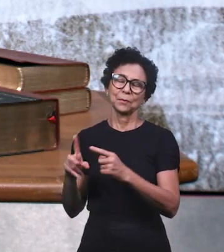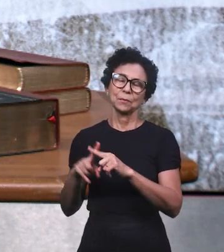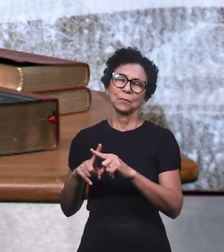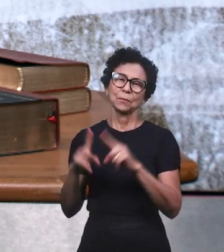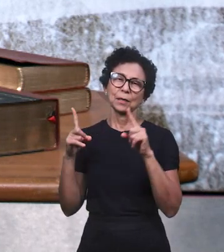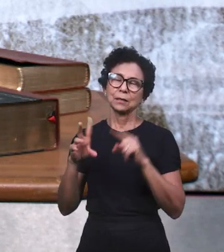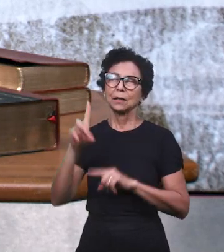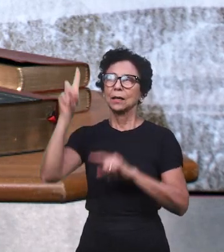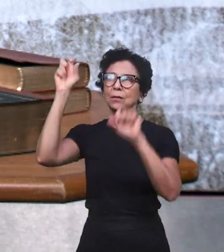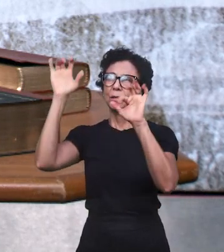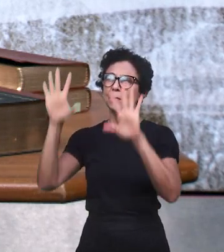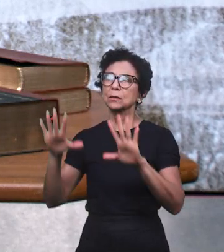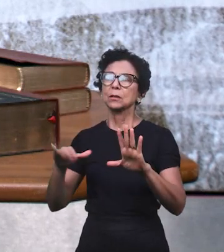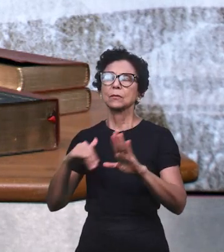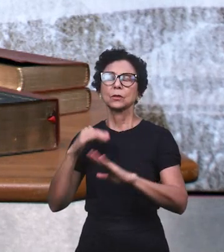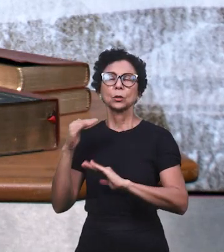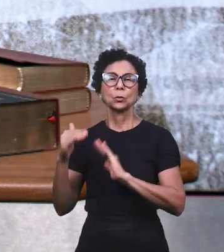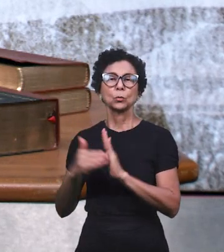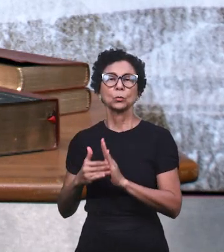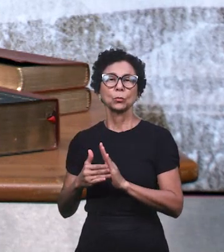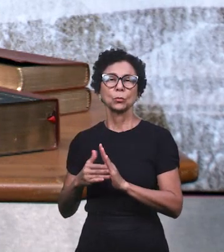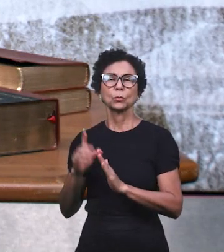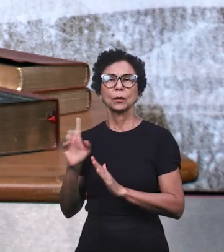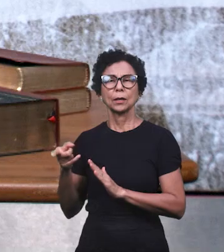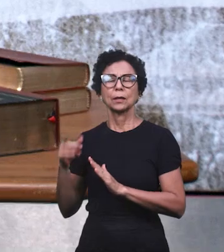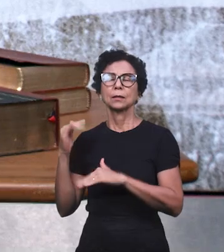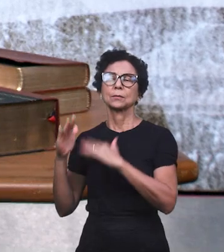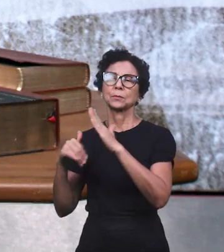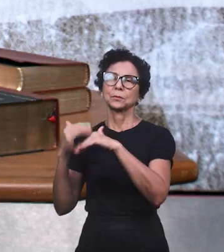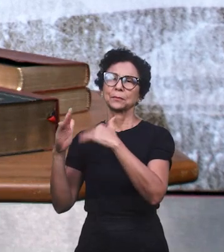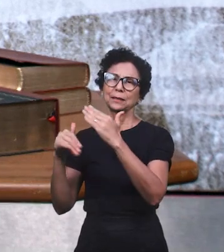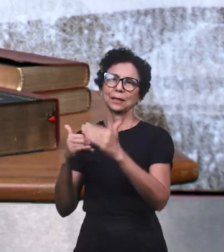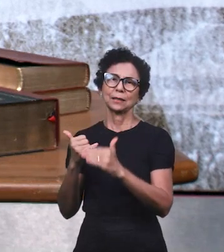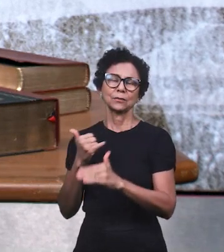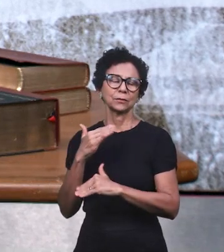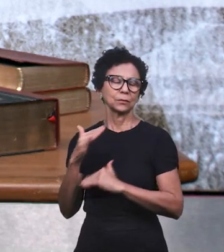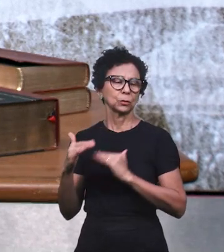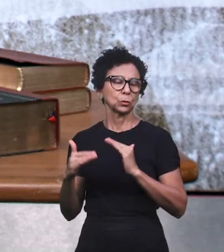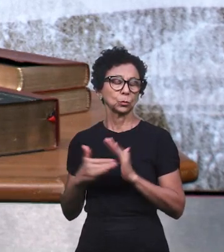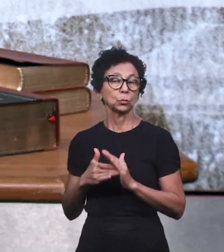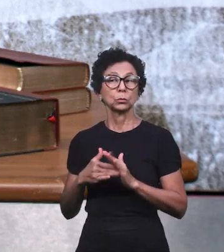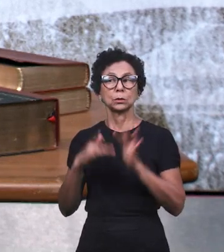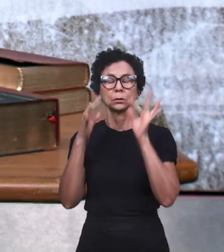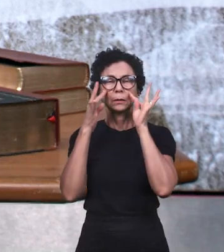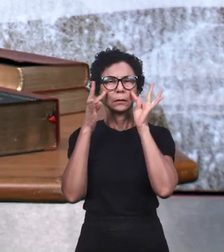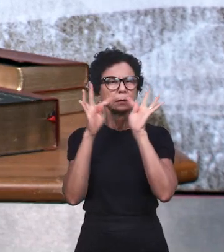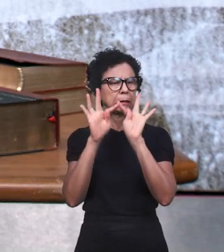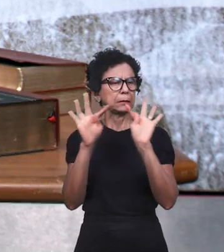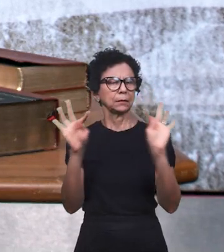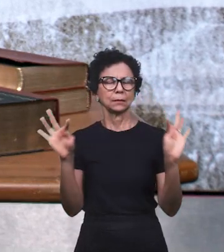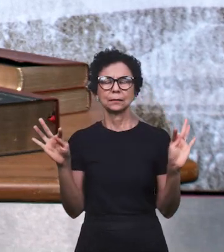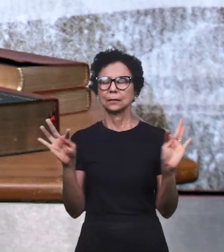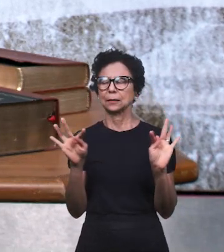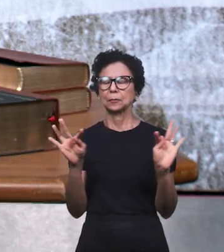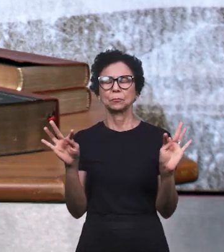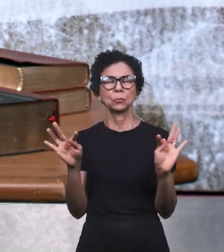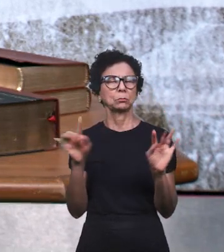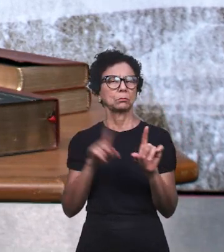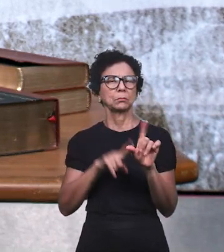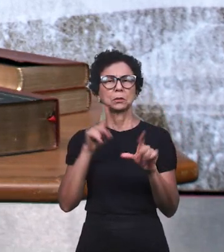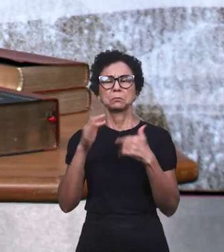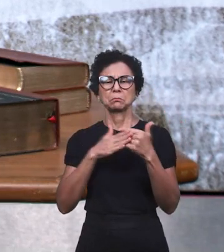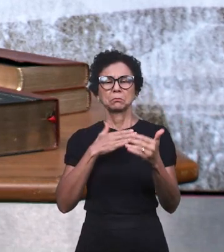Senhor prosperava, o Senhor estava com ele em tudo que ele fazia. Ele dava um testemunho sempre, independente